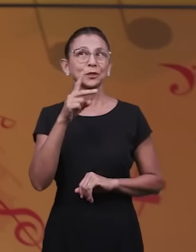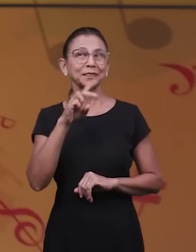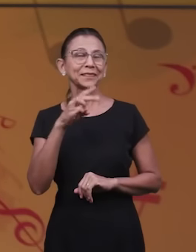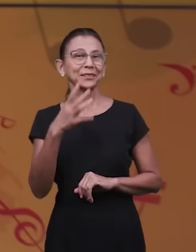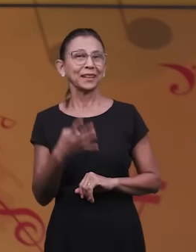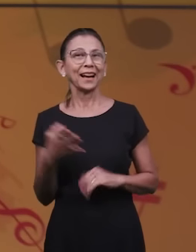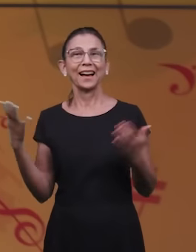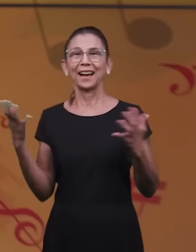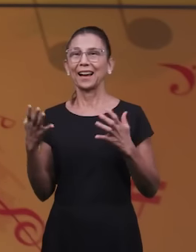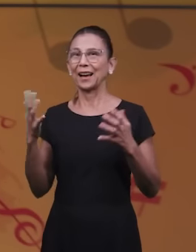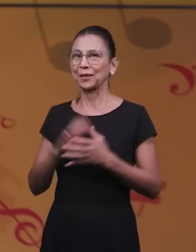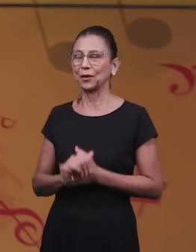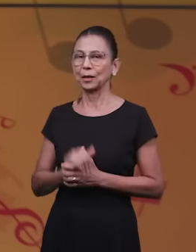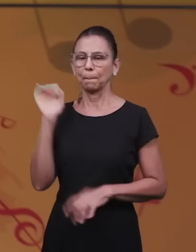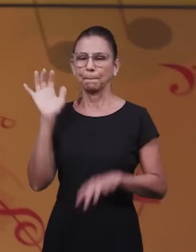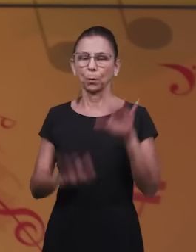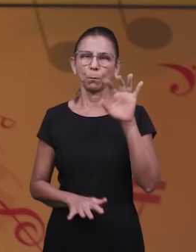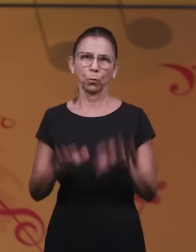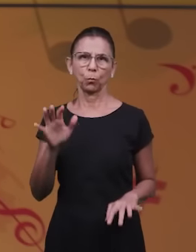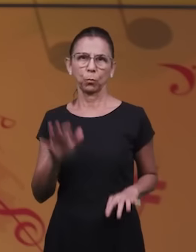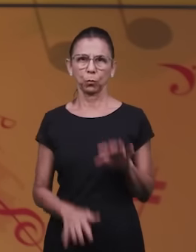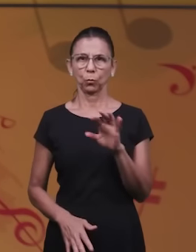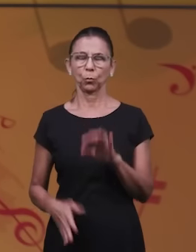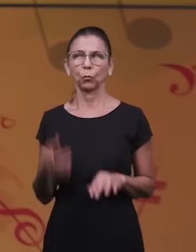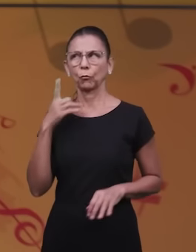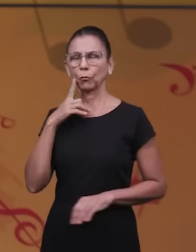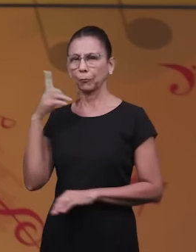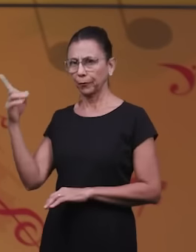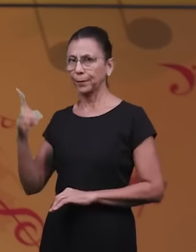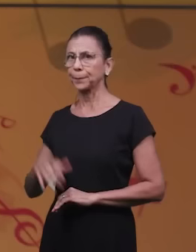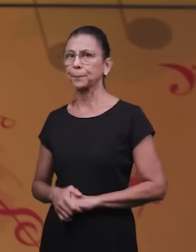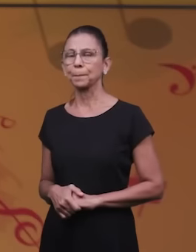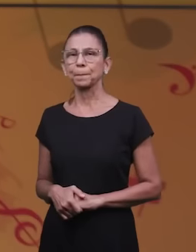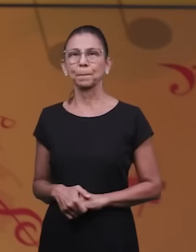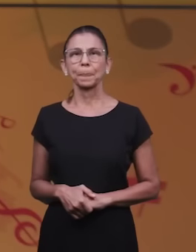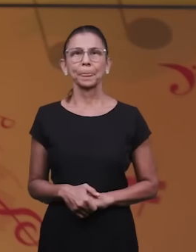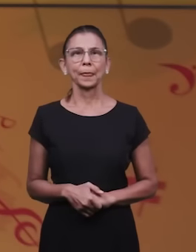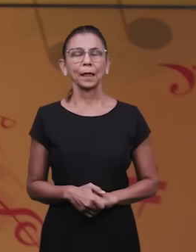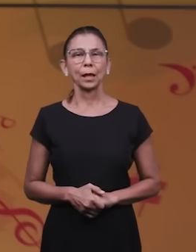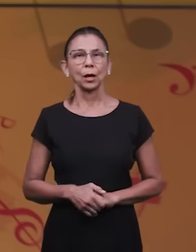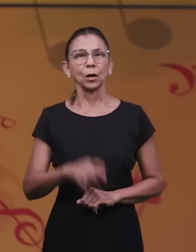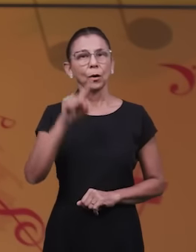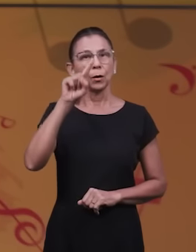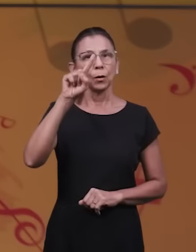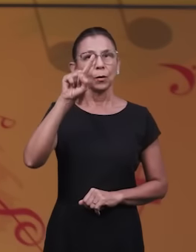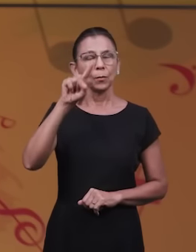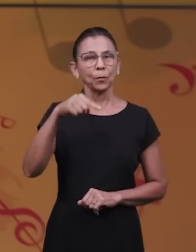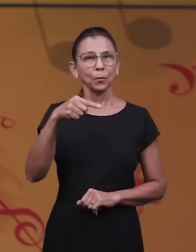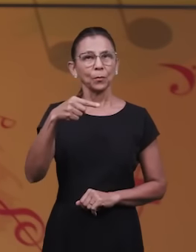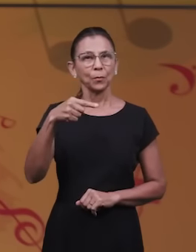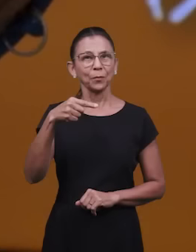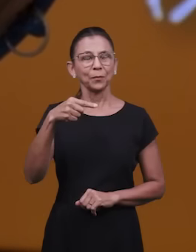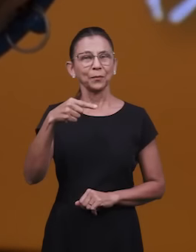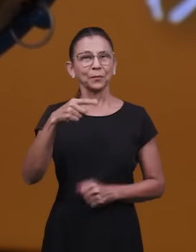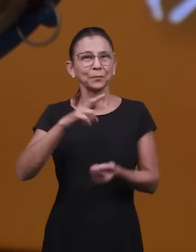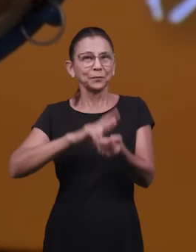Isso, agora a tia vai fazer no tambor. Vamos bater o primeiro? Primeiro ritmo.